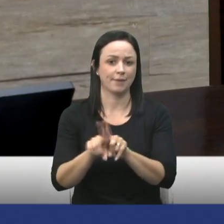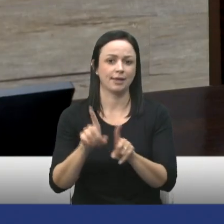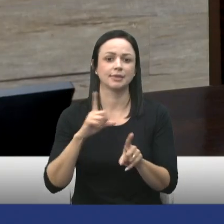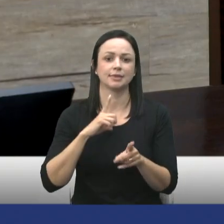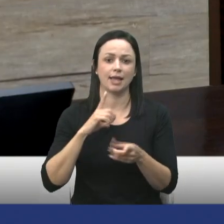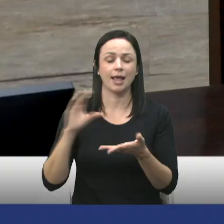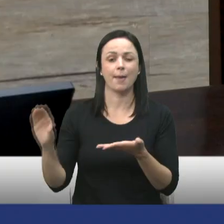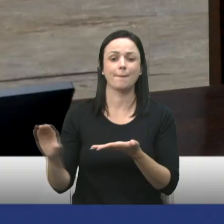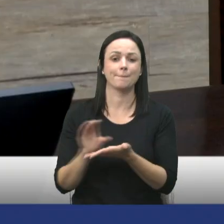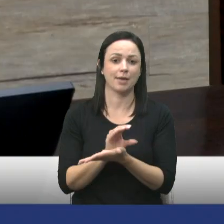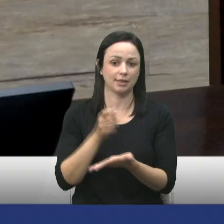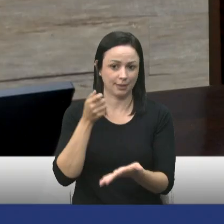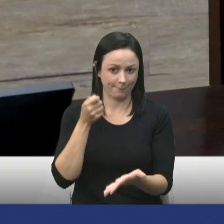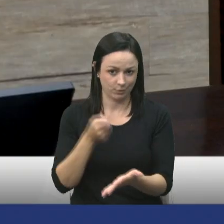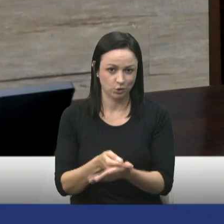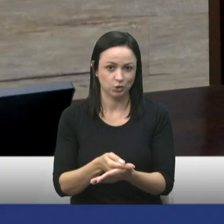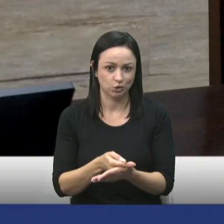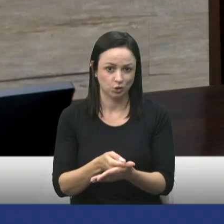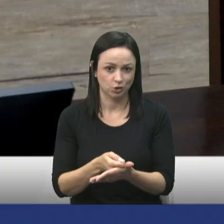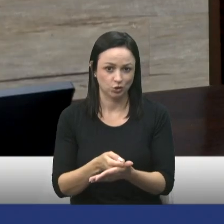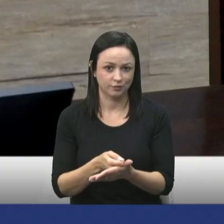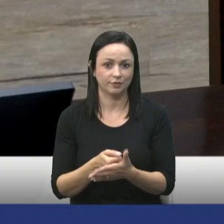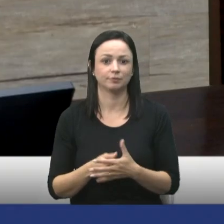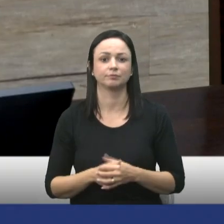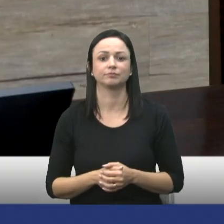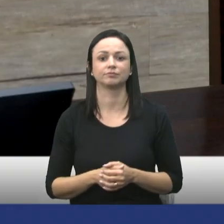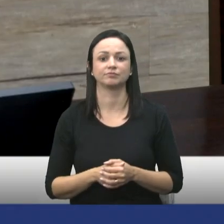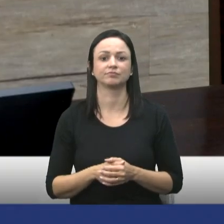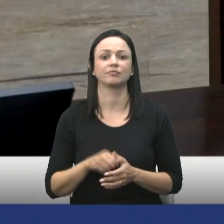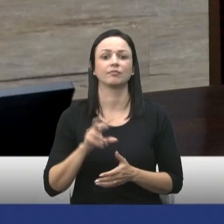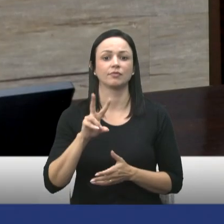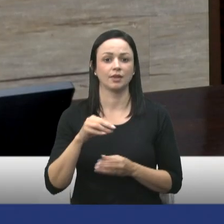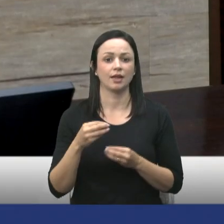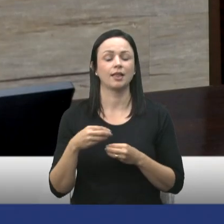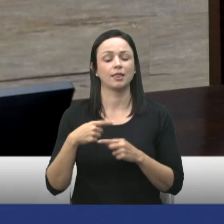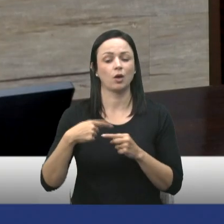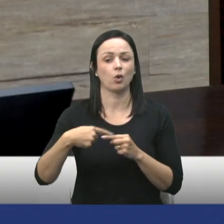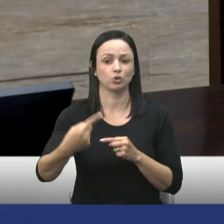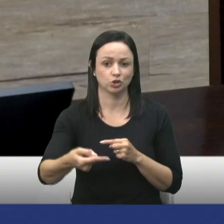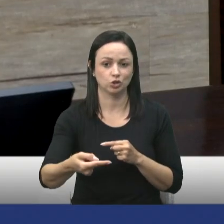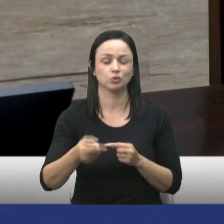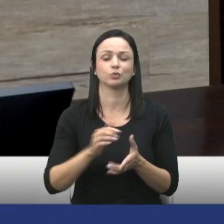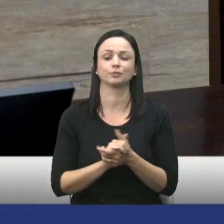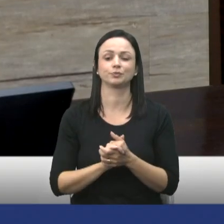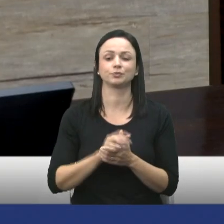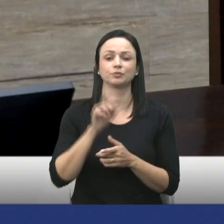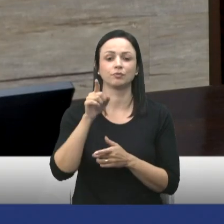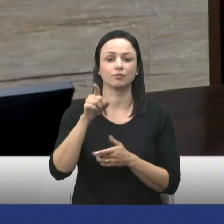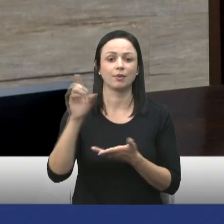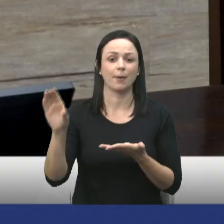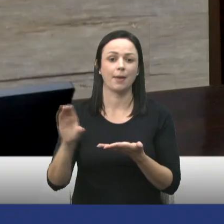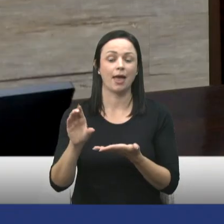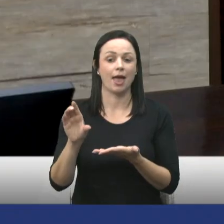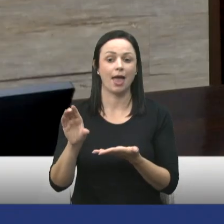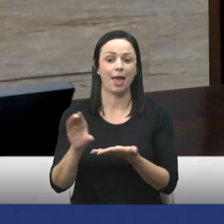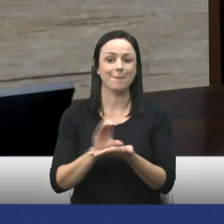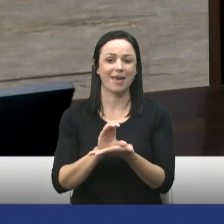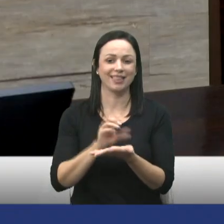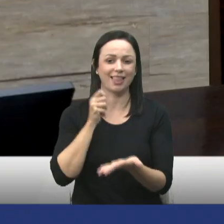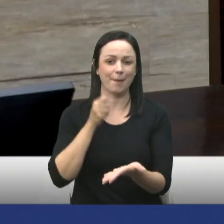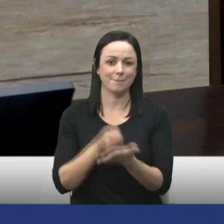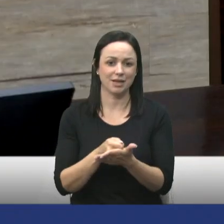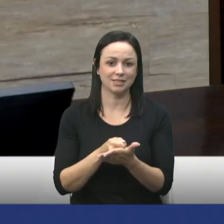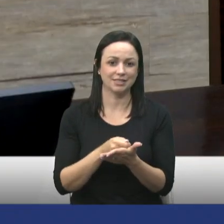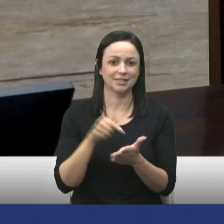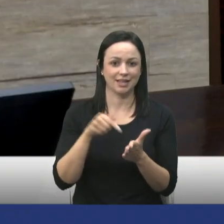emendas impositivas, né, que vão ser dadas sequência, e pode ter certeza, as emendas impositivas, quando elas saem daqui, elas